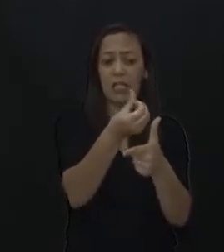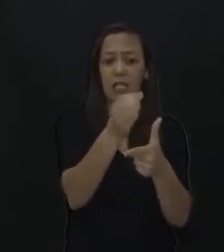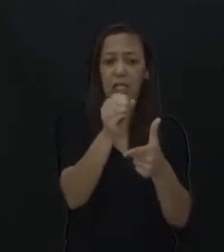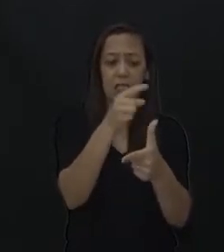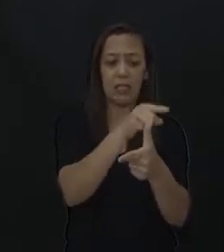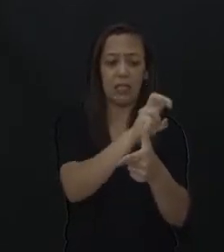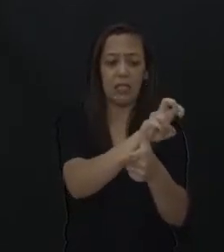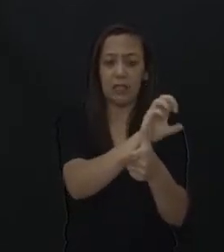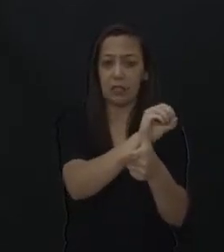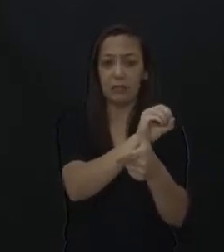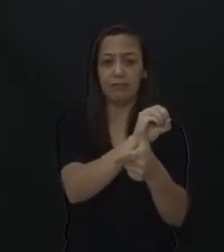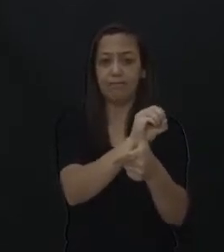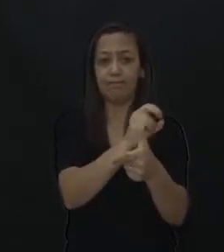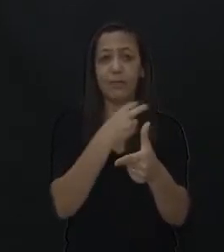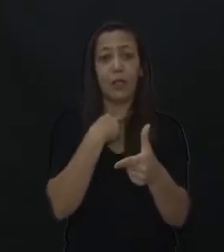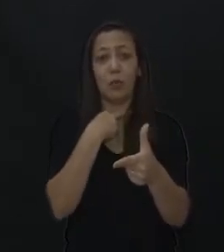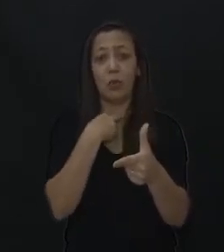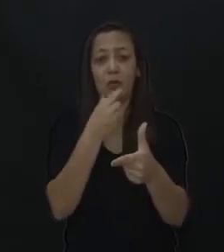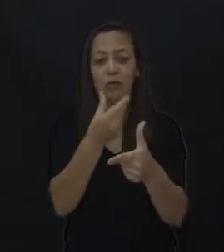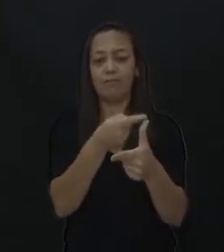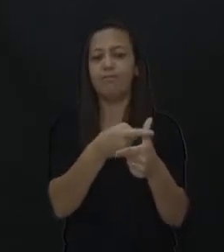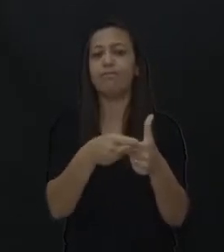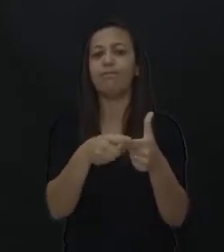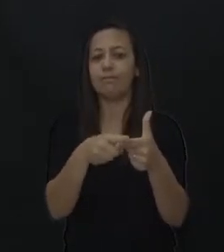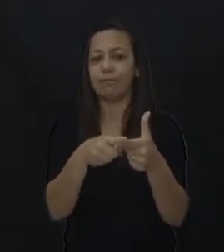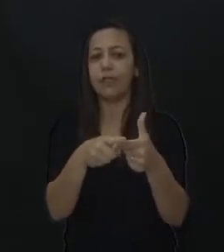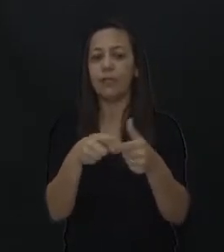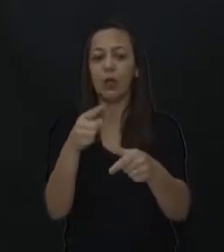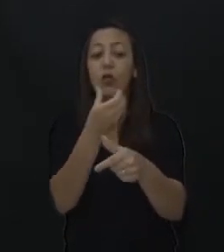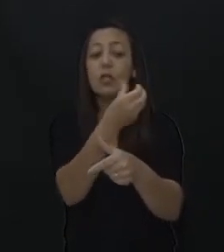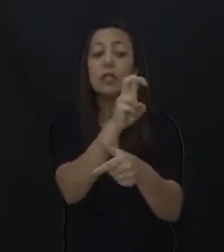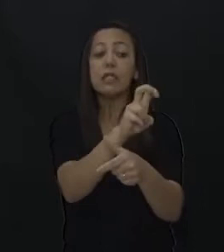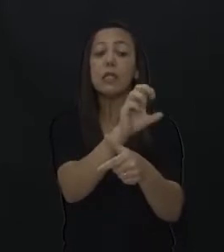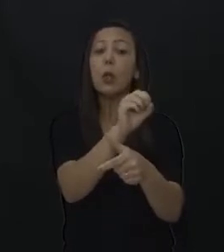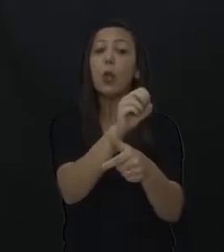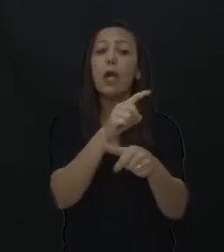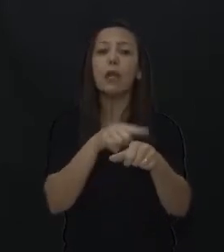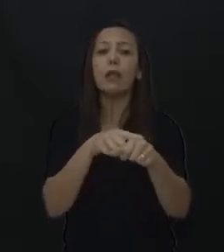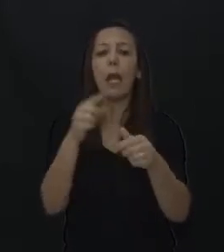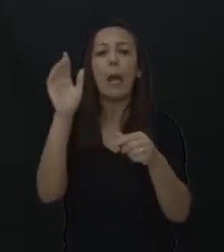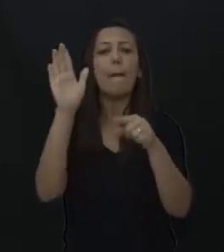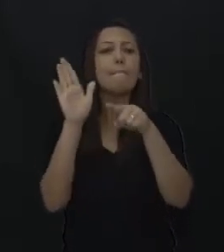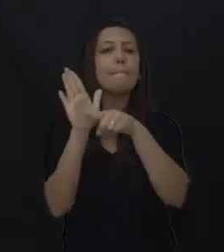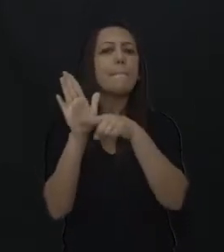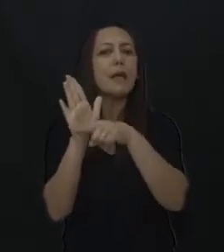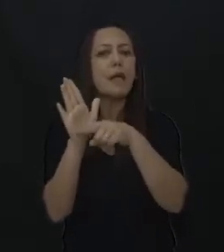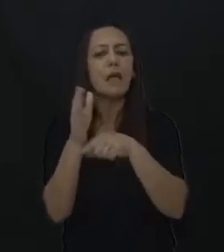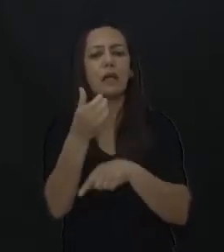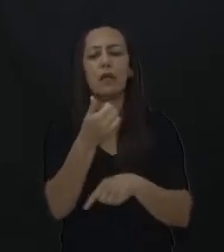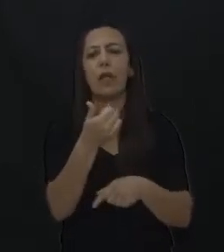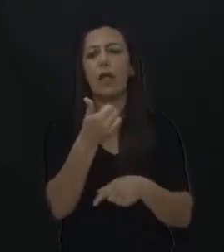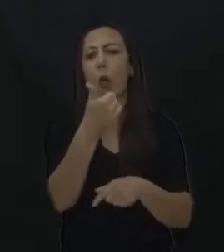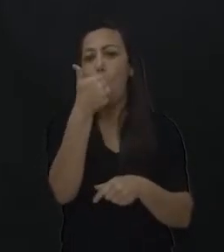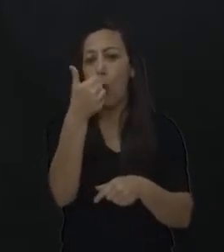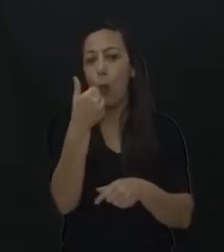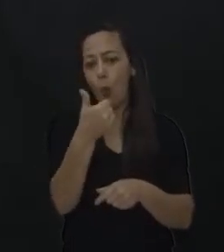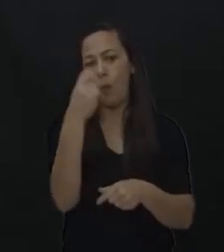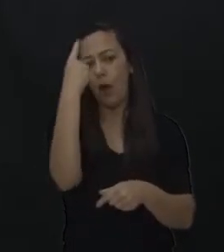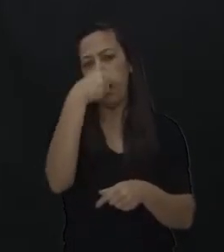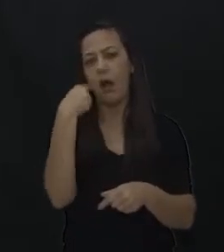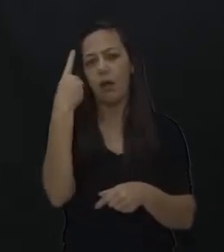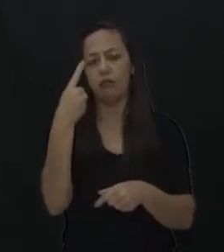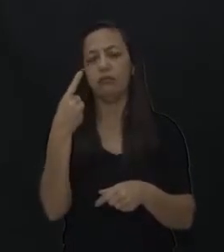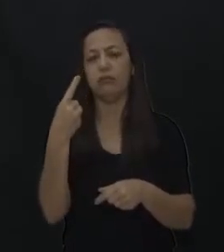então, é sabido que 50 minutos tem um tempo menor do que uma hora. A mesma coisa vale quando a gente passa um pouco.